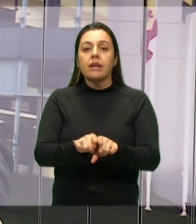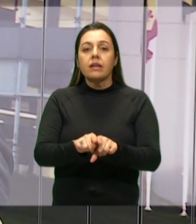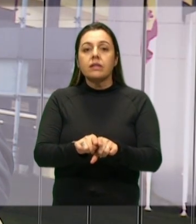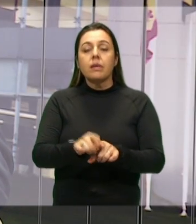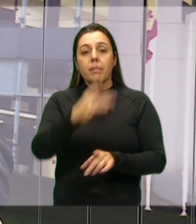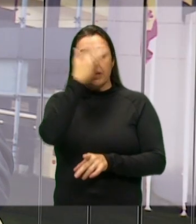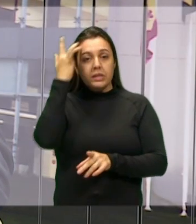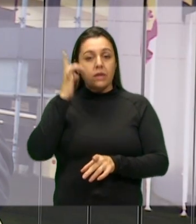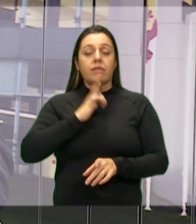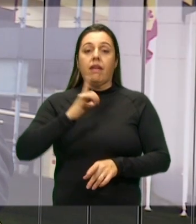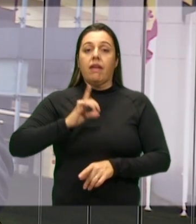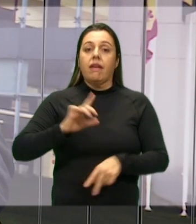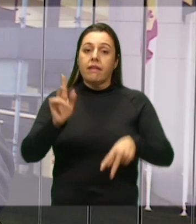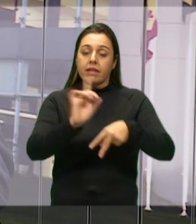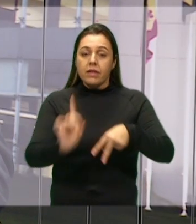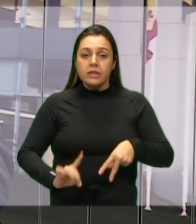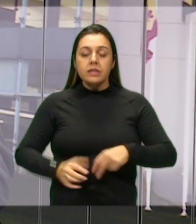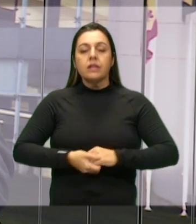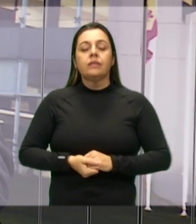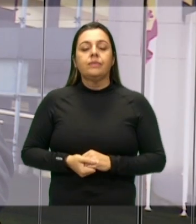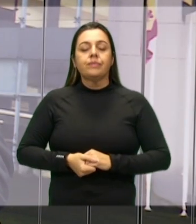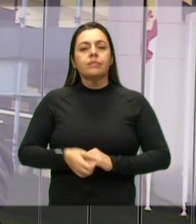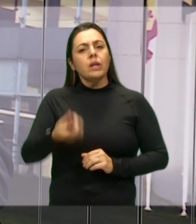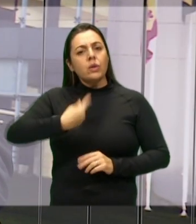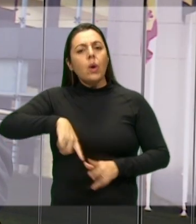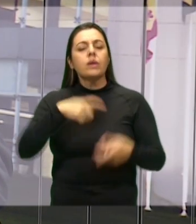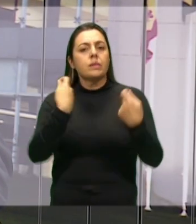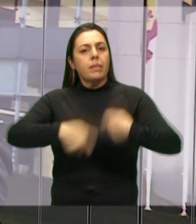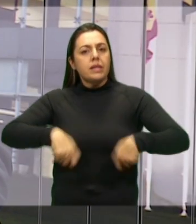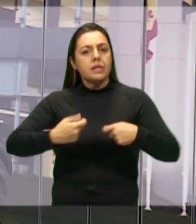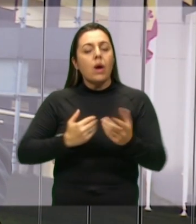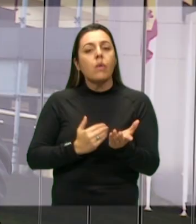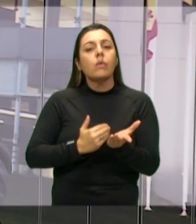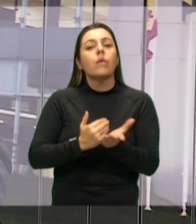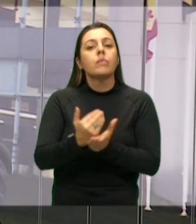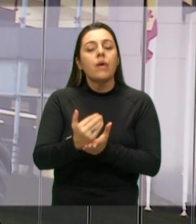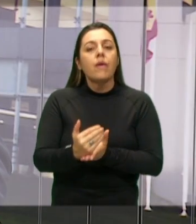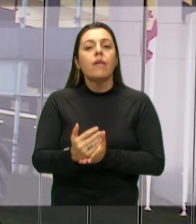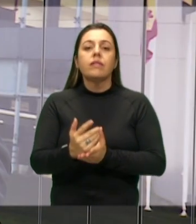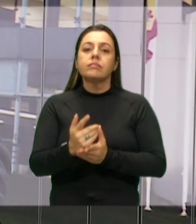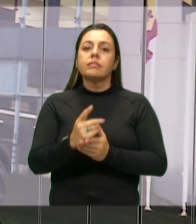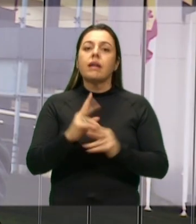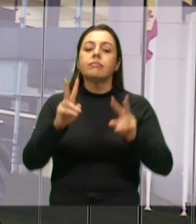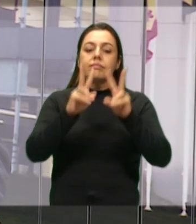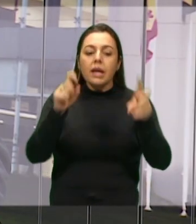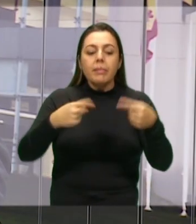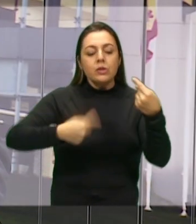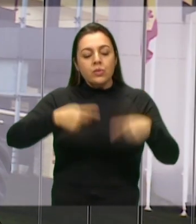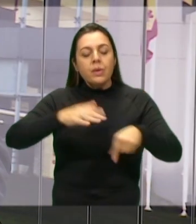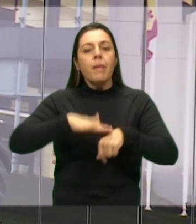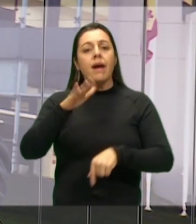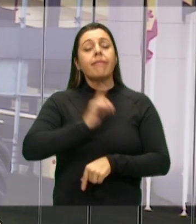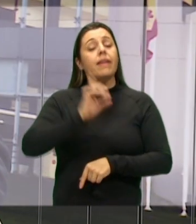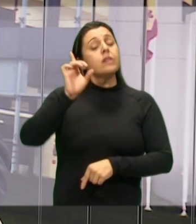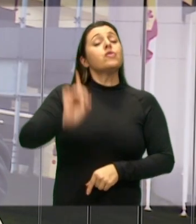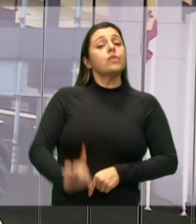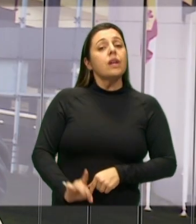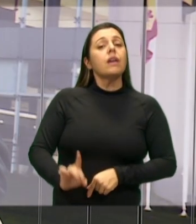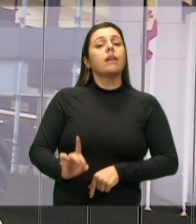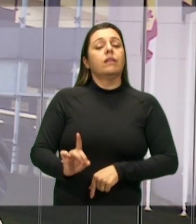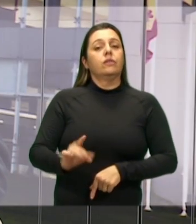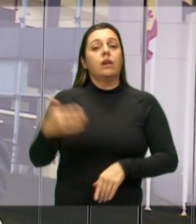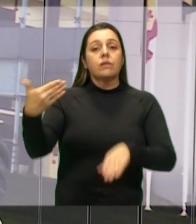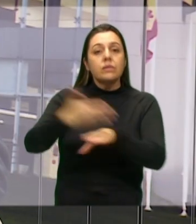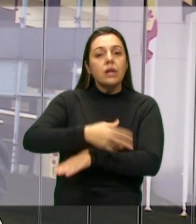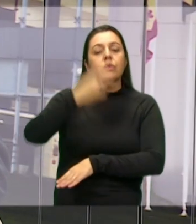das pessoas com deficiência, né? E a gente precisa começar a falar mais sobre esse assunto, né? Eles têm direito ao acesso à